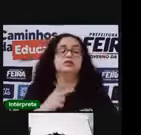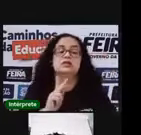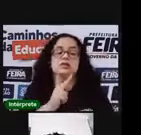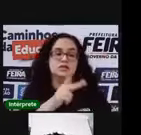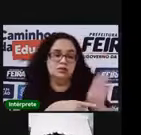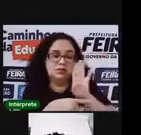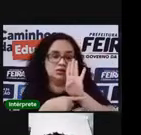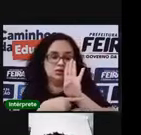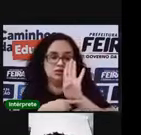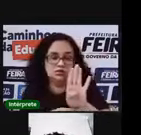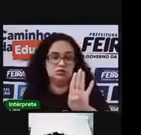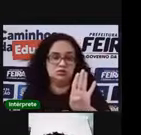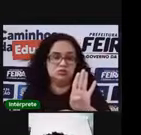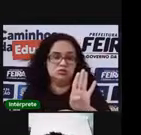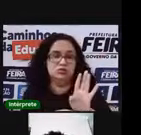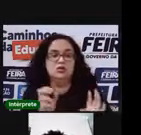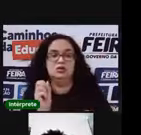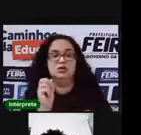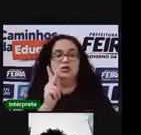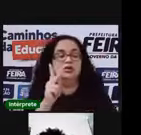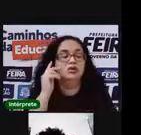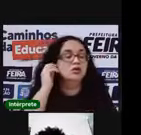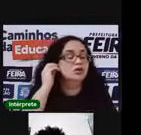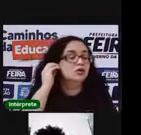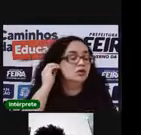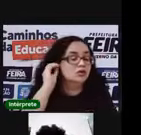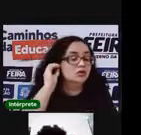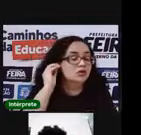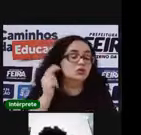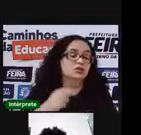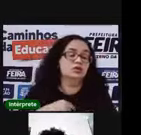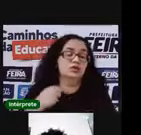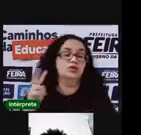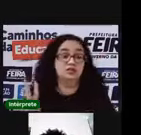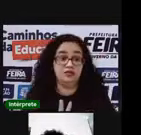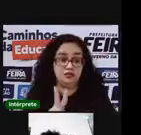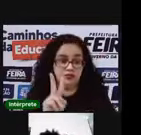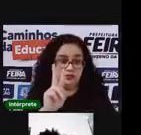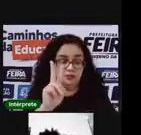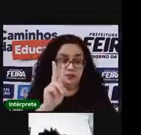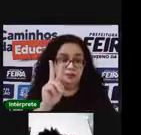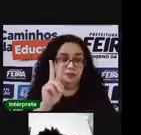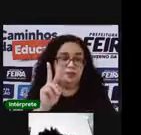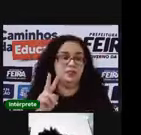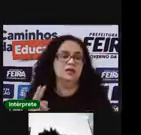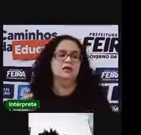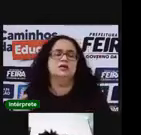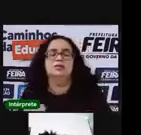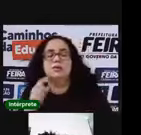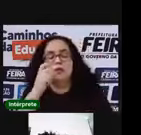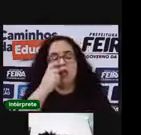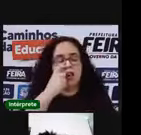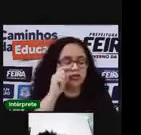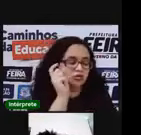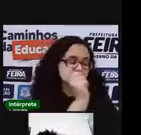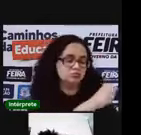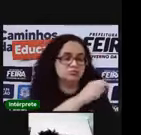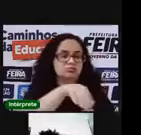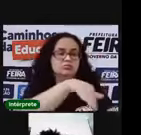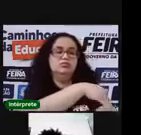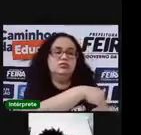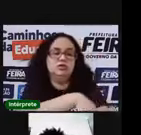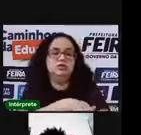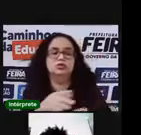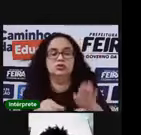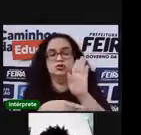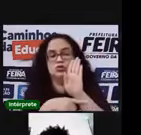solidário, tá? Quando eu valorizo, respeito o meu ambiente, gente, quando eu não jogo lixo na rua, eu estou sendo